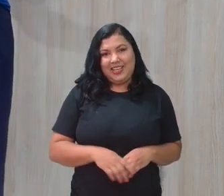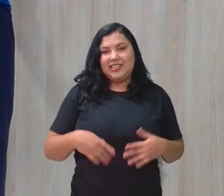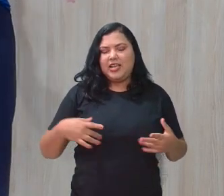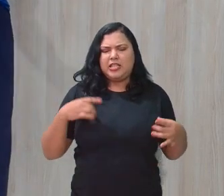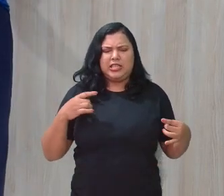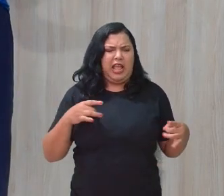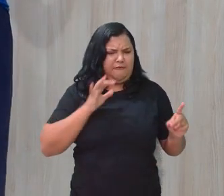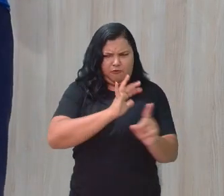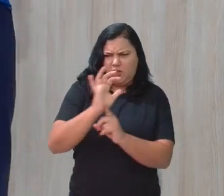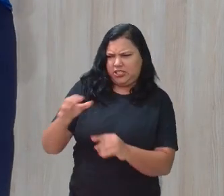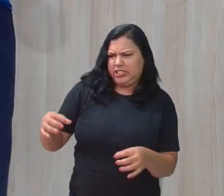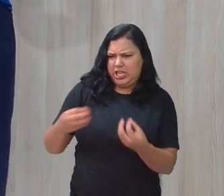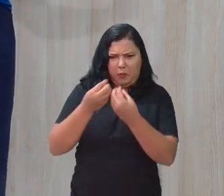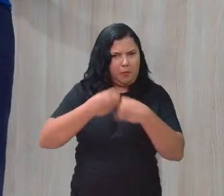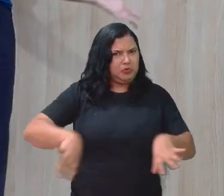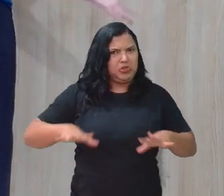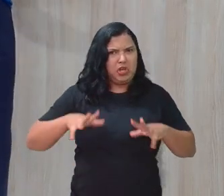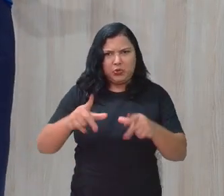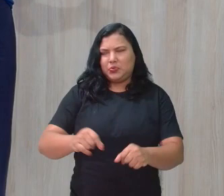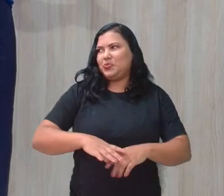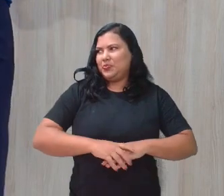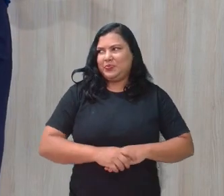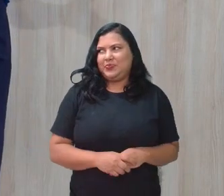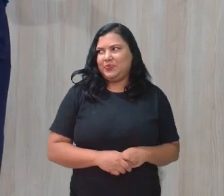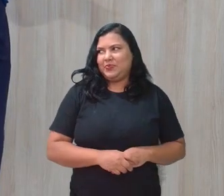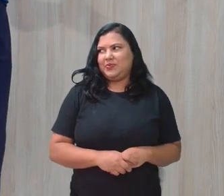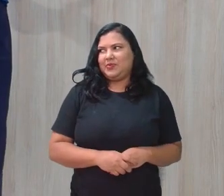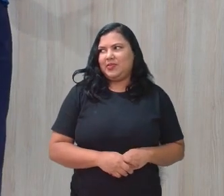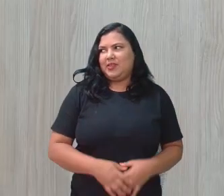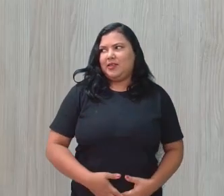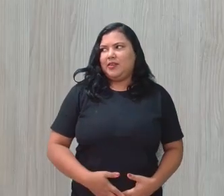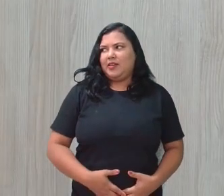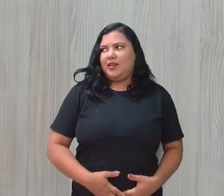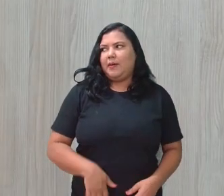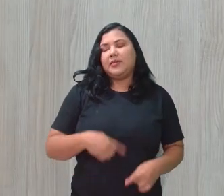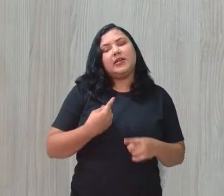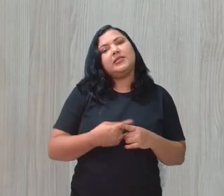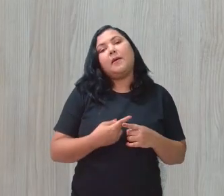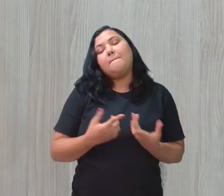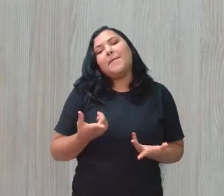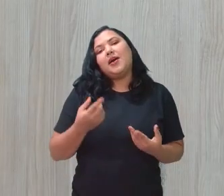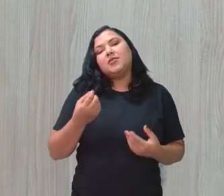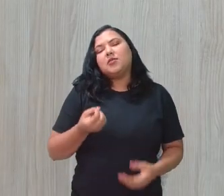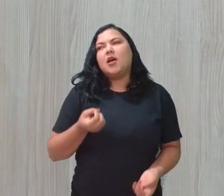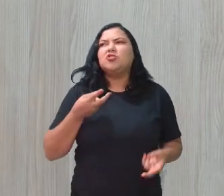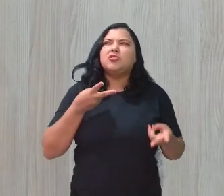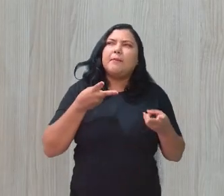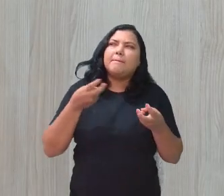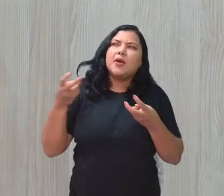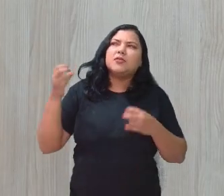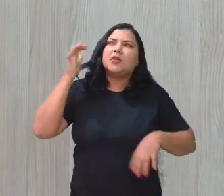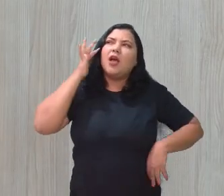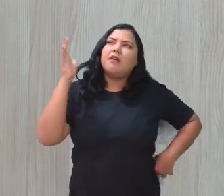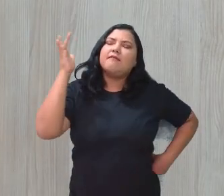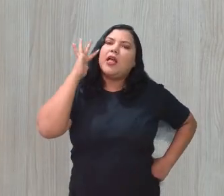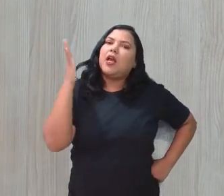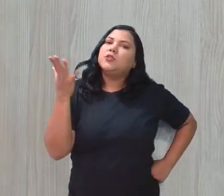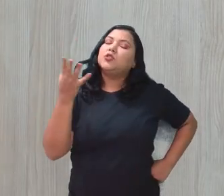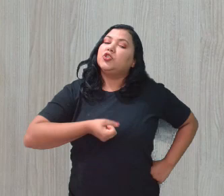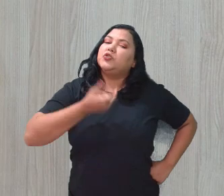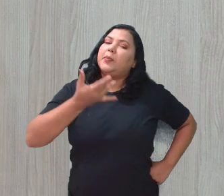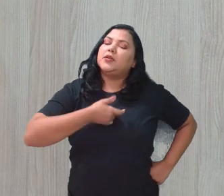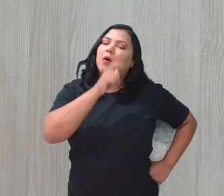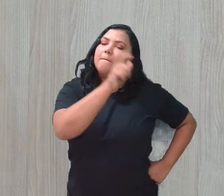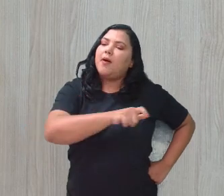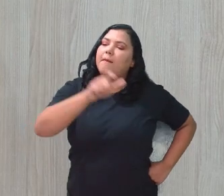acabando com a vida de todos por causa de somente um nariz. Mas a argumentação é incrível, porque a gente para pensar quando se coloca